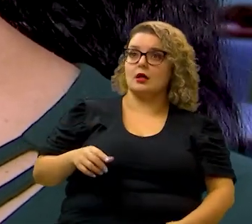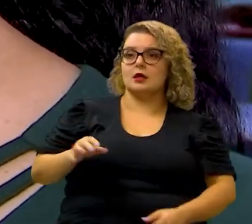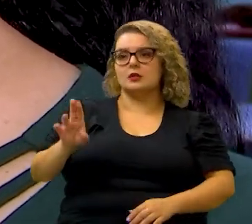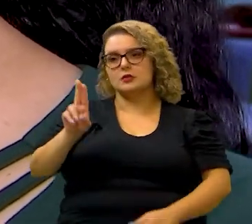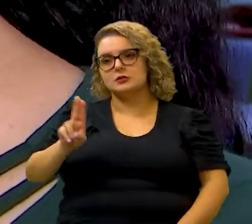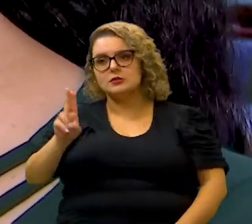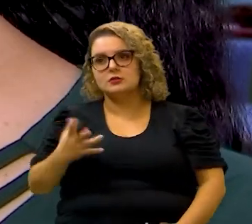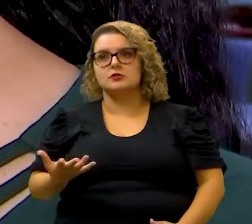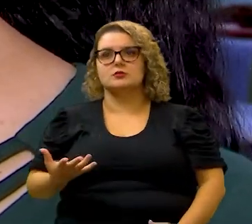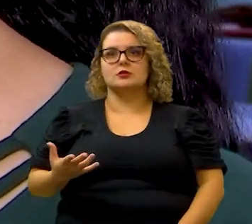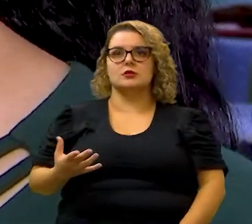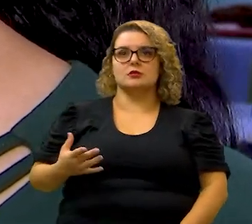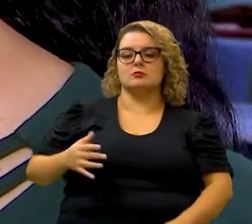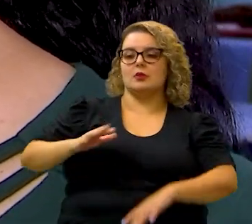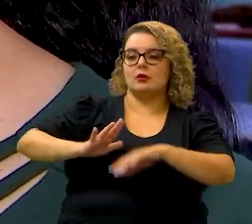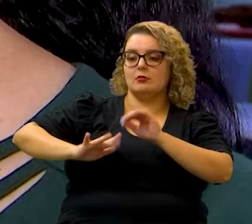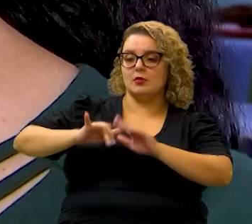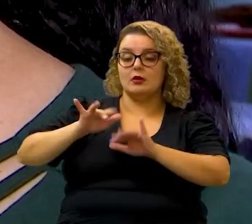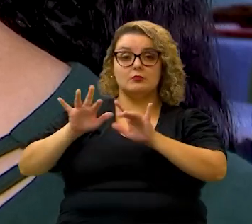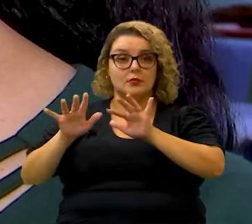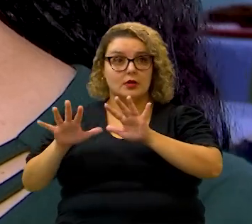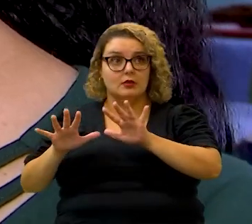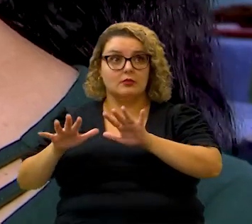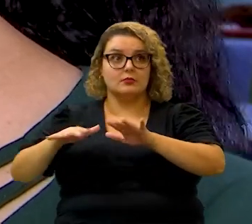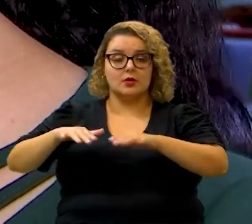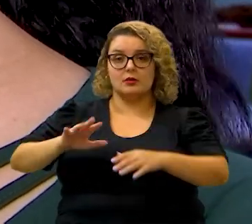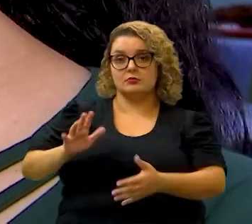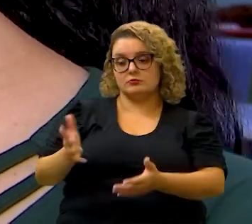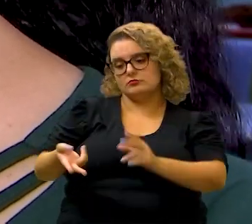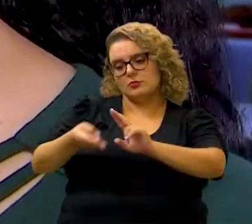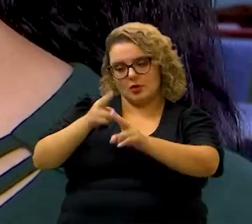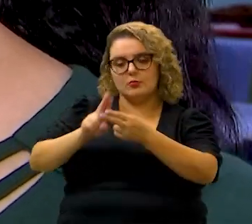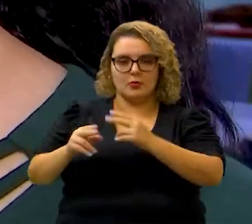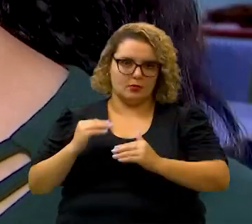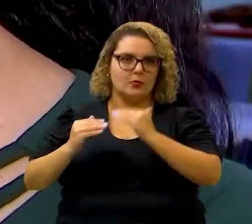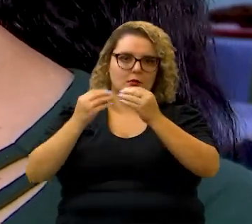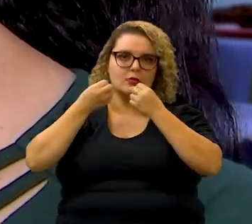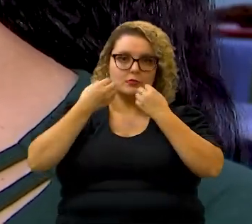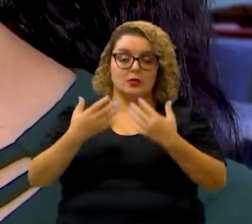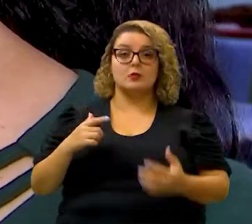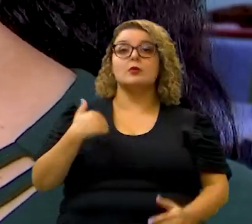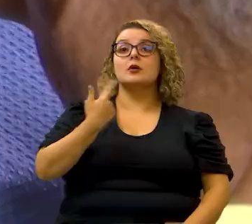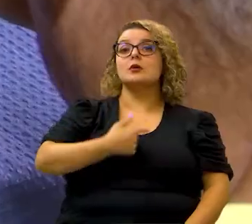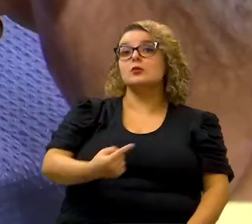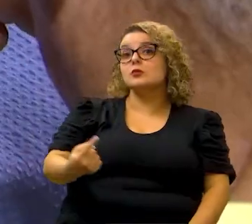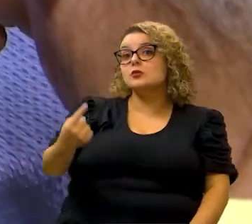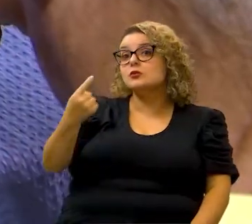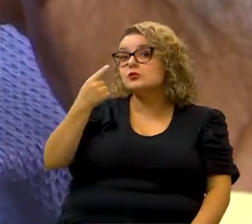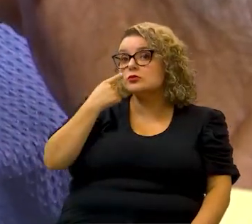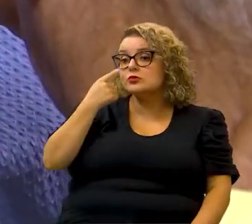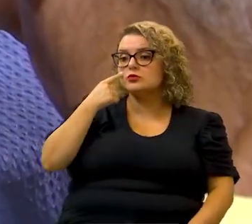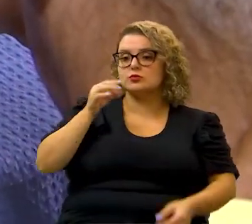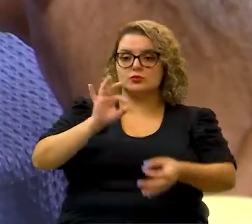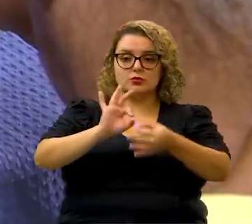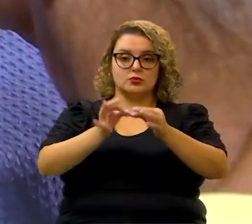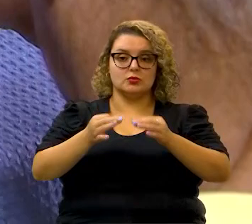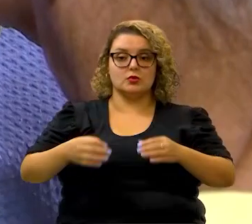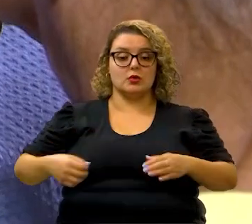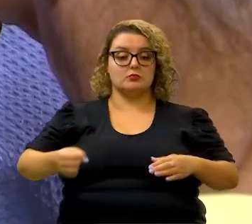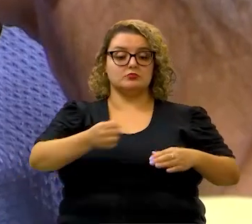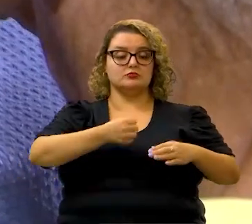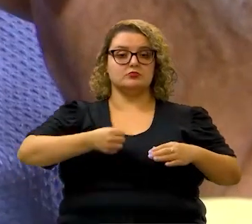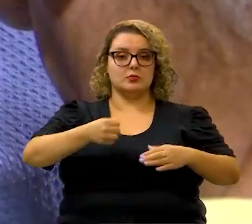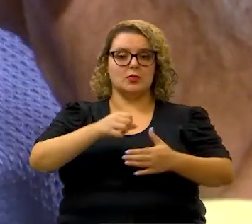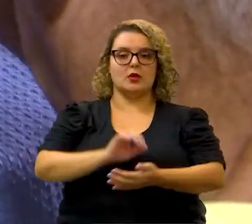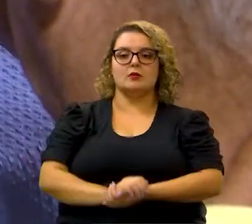aí através desse manuseio, dessa destreza das mãos, eles conseguem ter uma evolução muito boa. E a gente presenciou uma